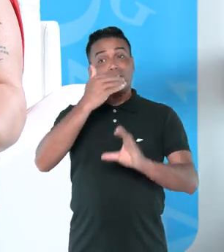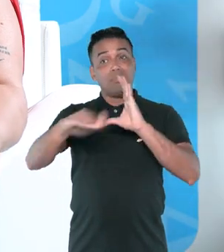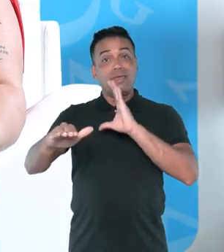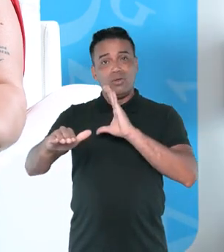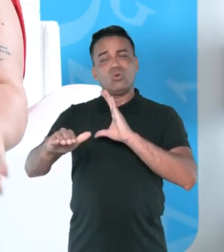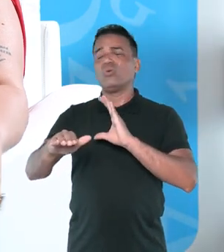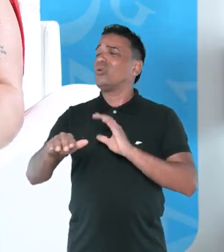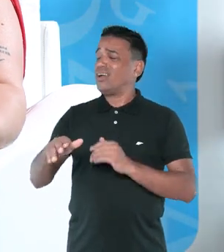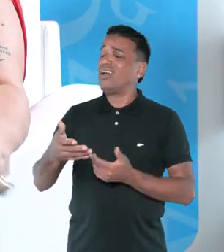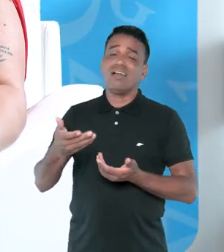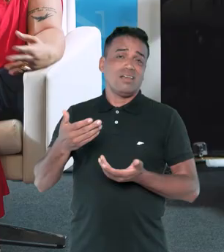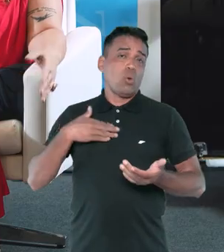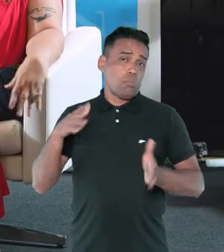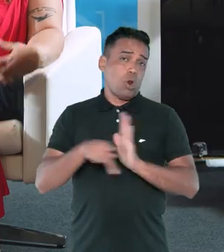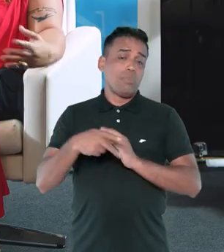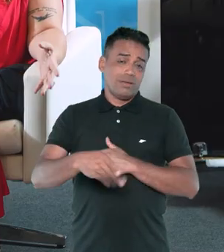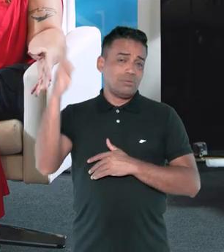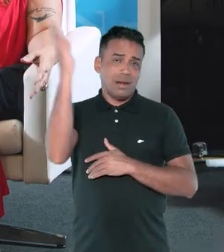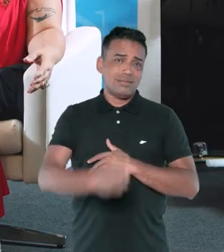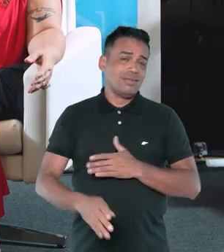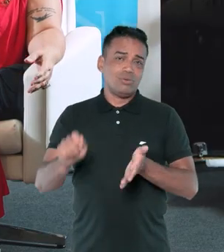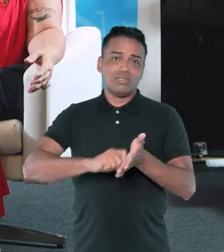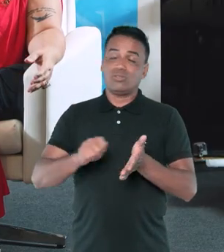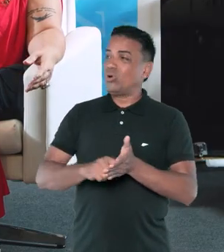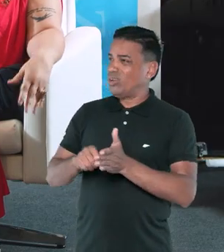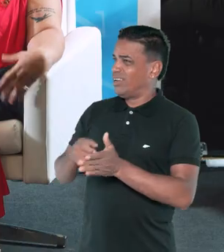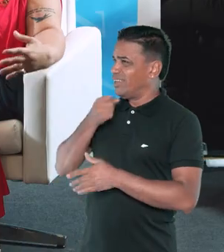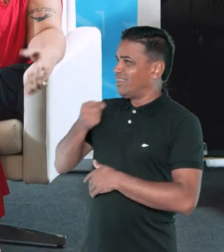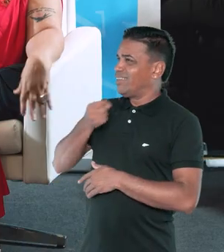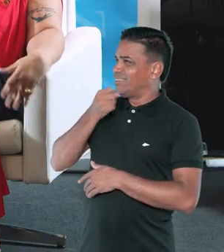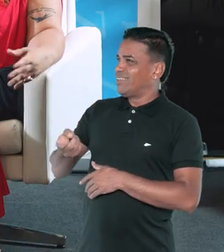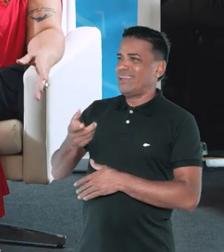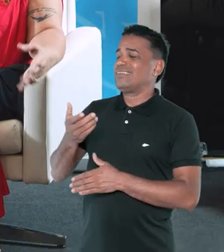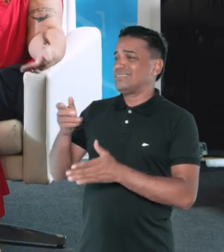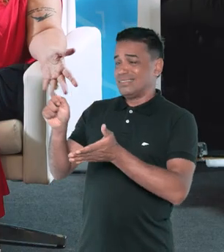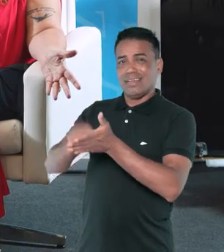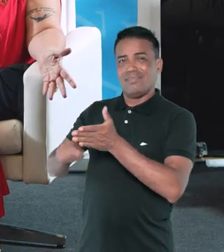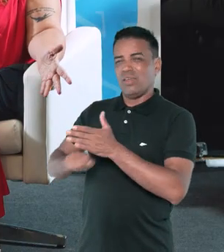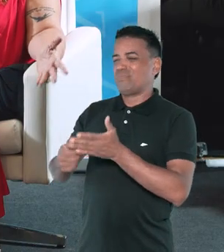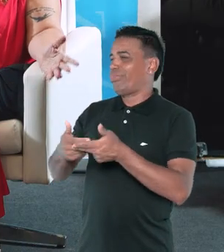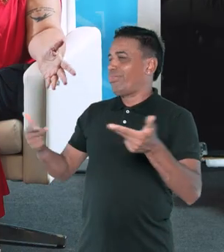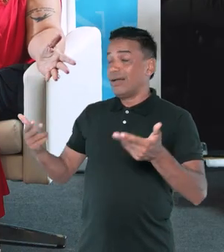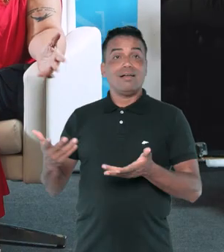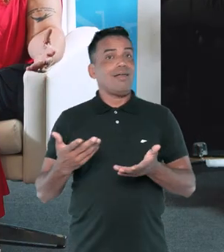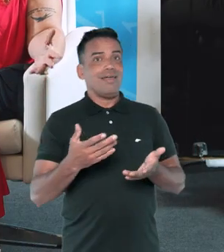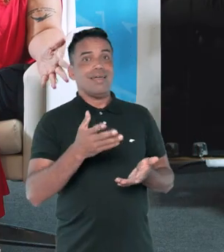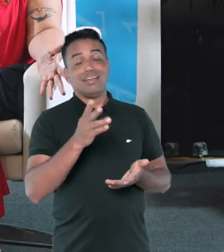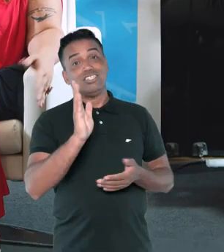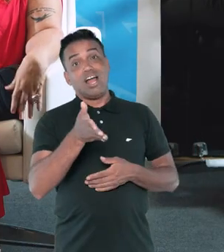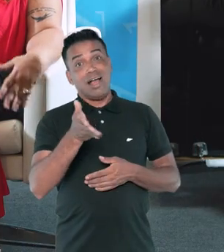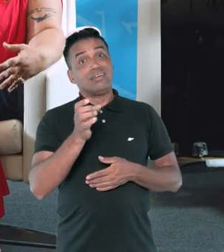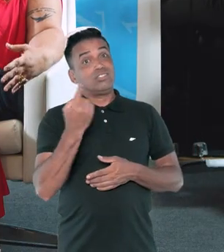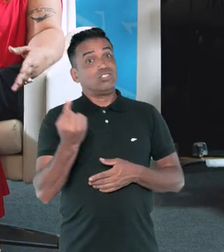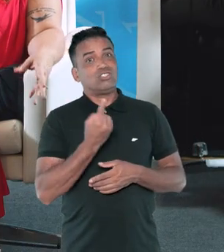ela e disse, olha, meu nome é Socorro, sou brasileira, escritora, faz tempo. Escrevi 6.342 já escrevi, não disse assim para não me humilhar de cara, eu disse